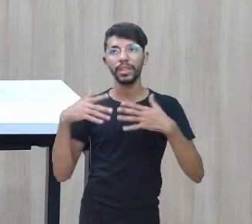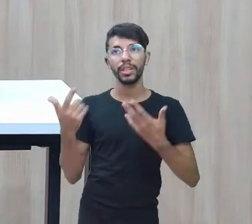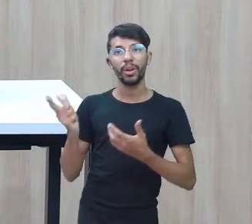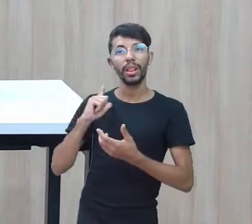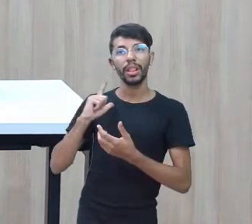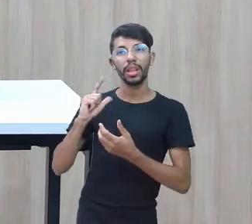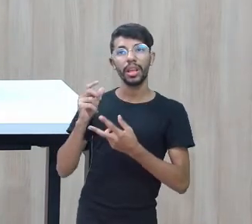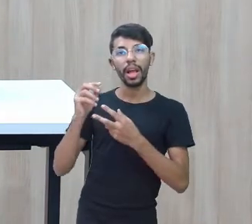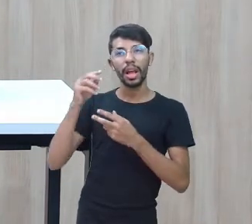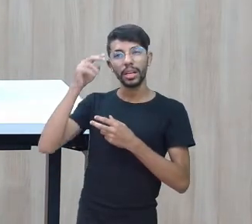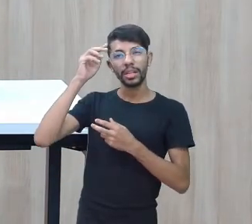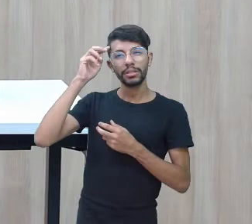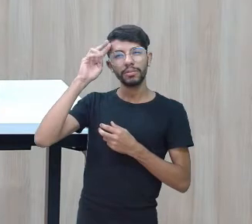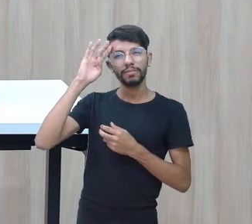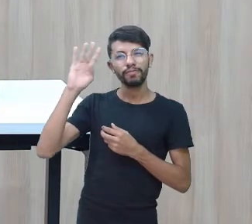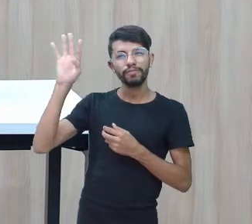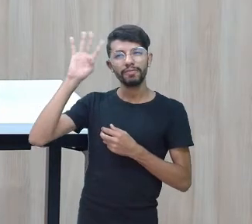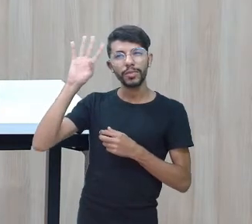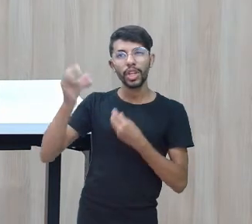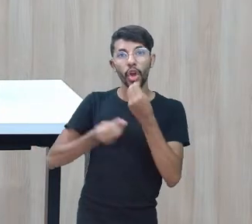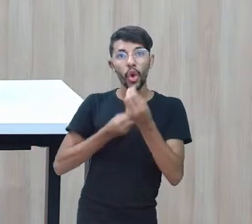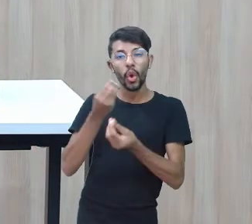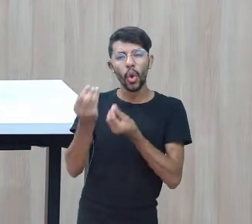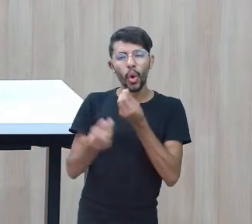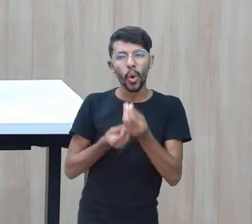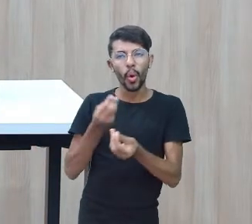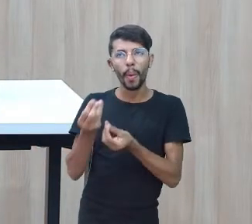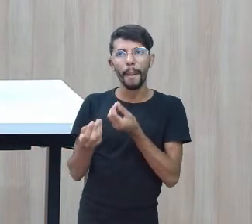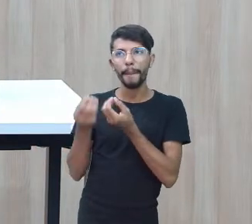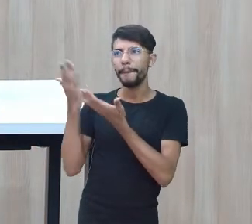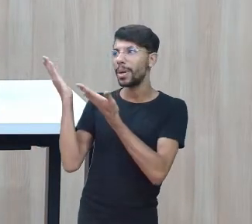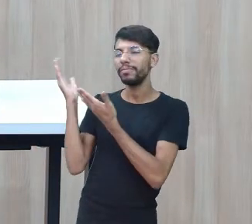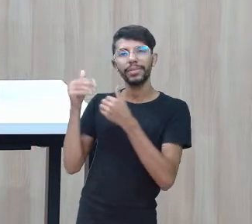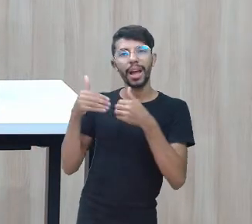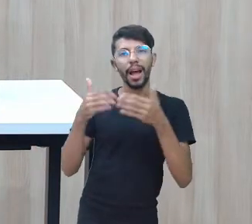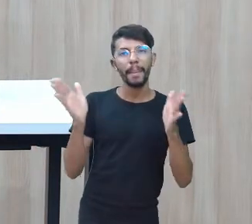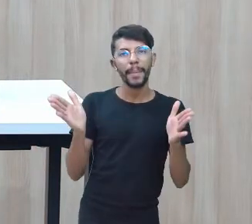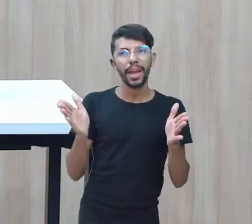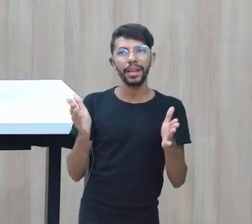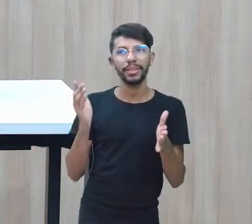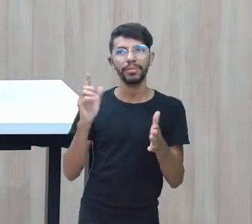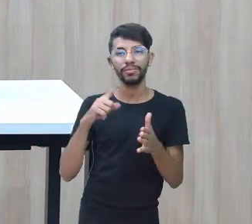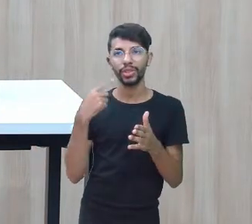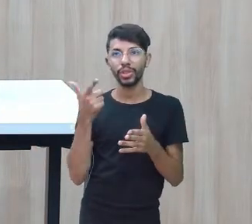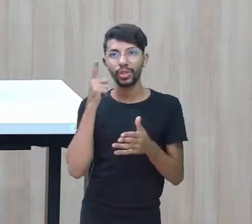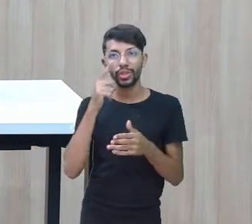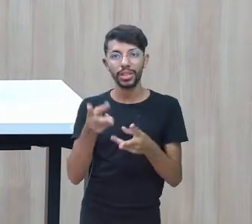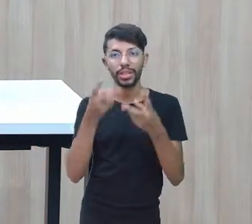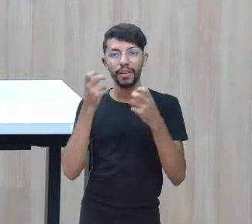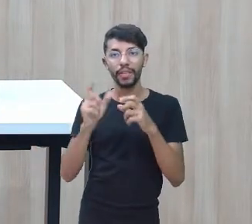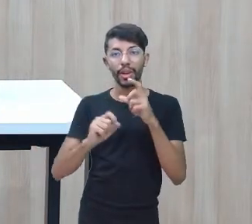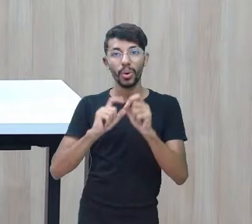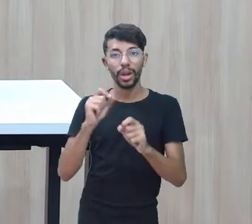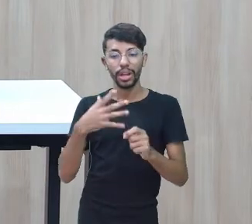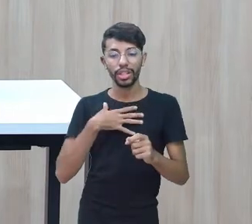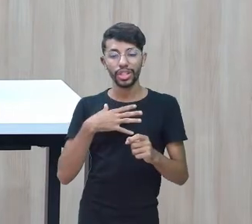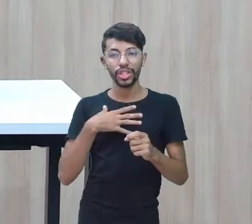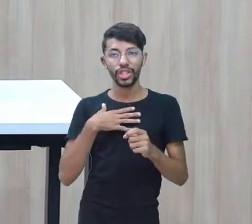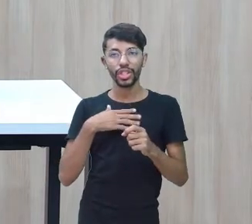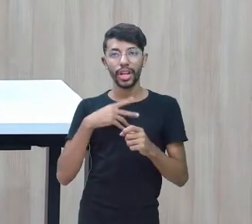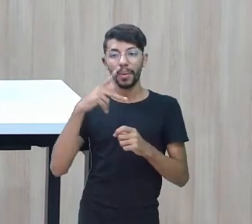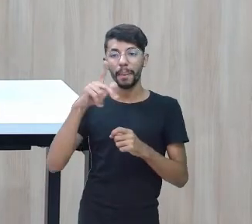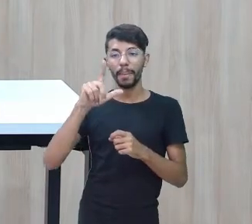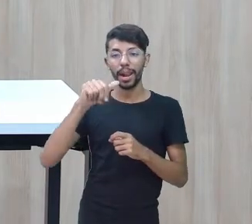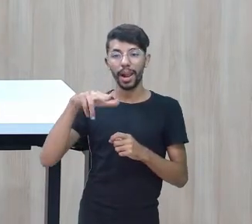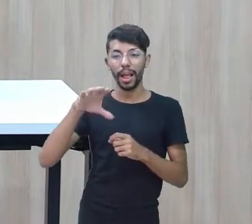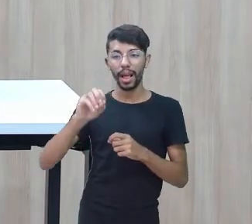que ela ia planificar, como que ela ia ficar aberta, né, para que a gente conseguisse ver de maneira plana. Por isso que chama